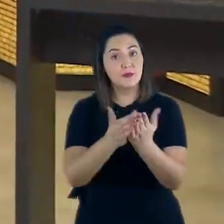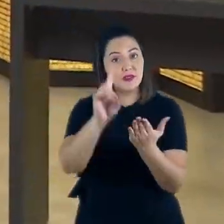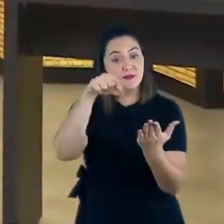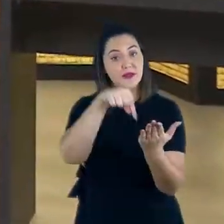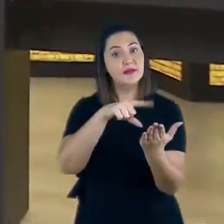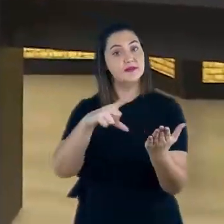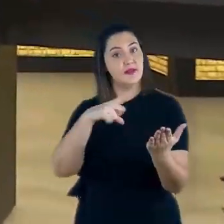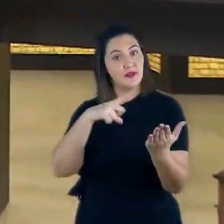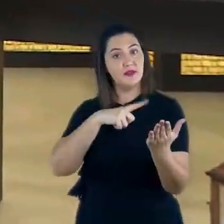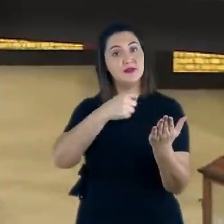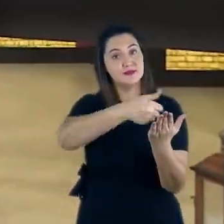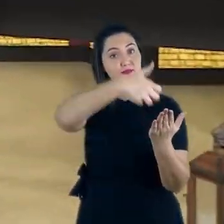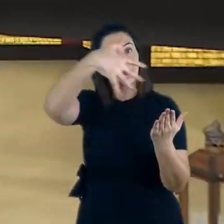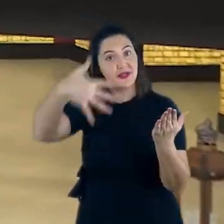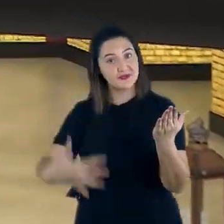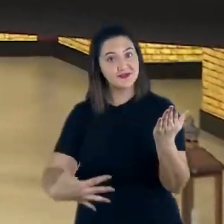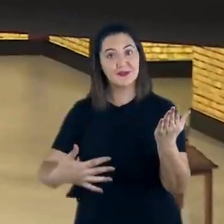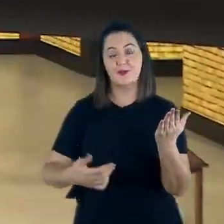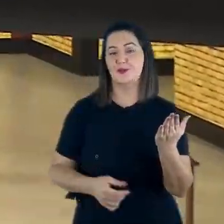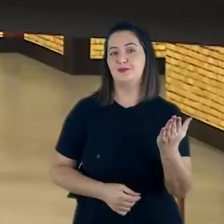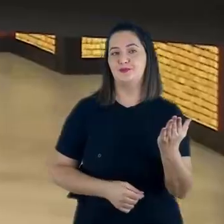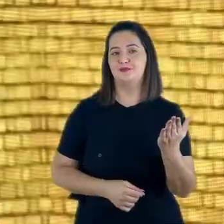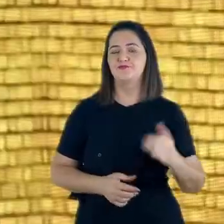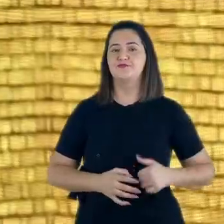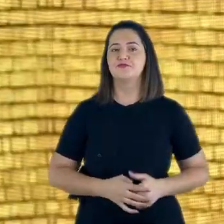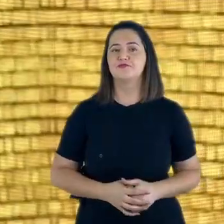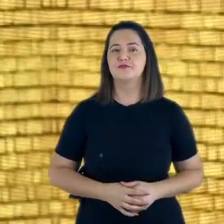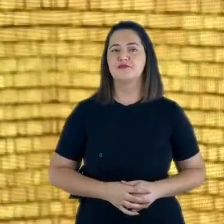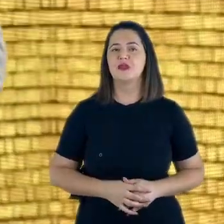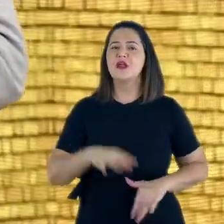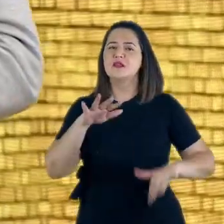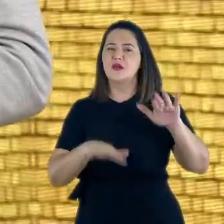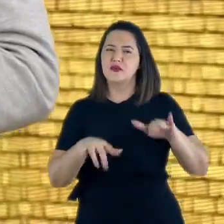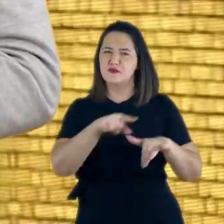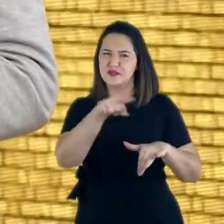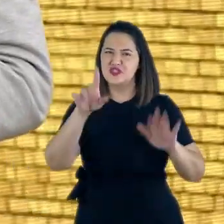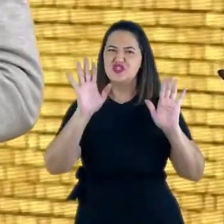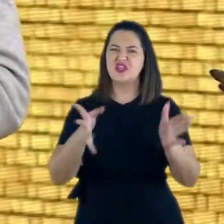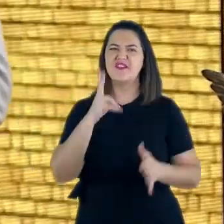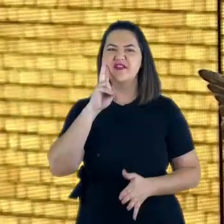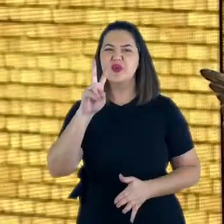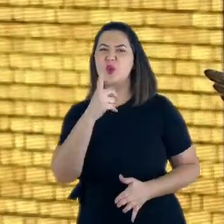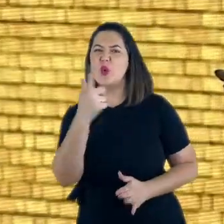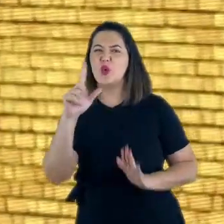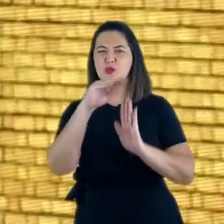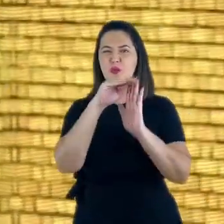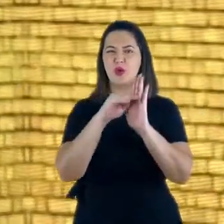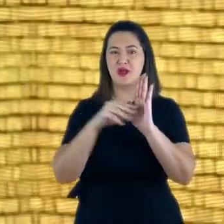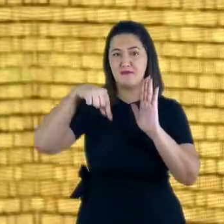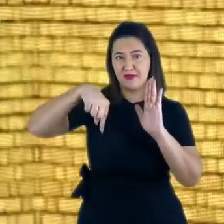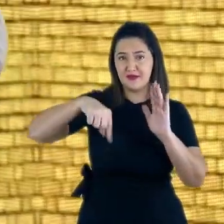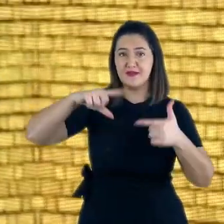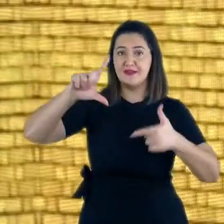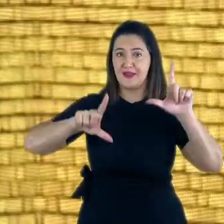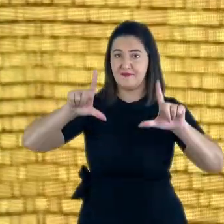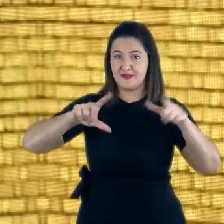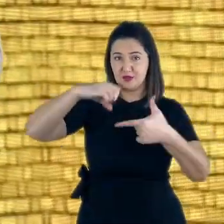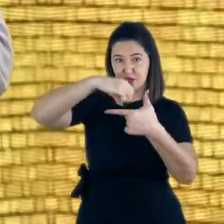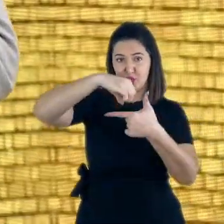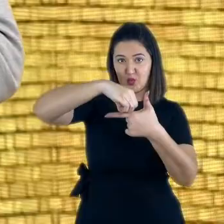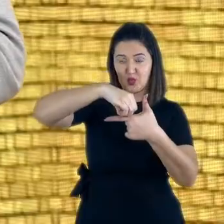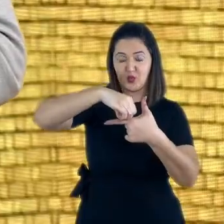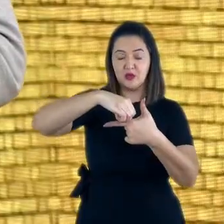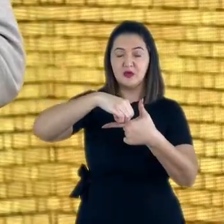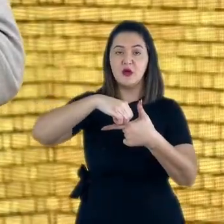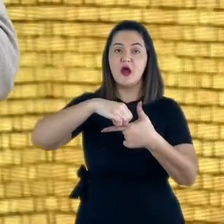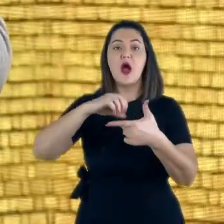na própria Bíblia Sagrada. Talvez você já tenha assistido outros programas de TV aqui na Novo Tempo, em